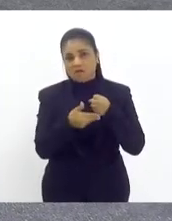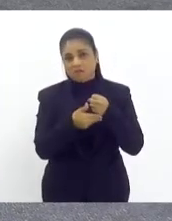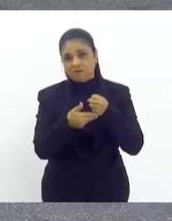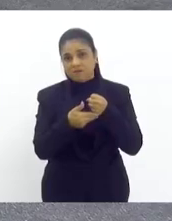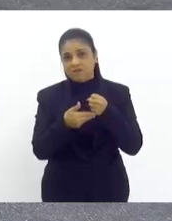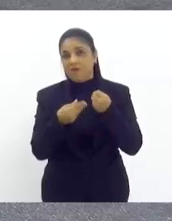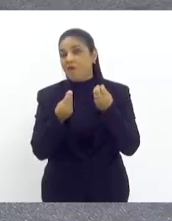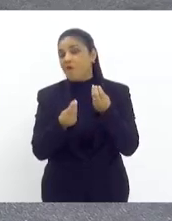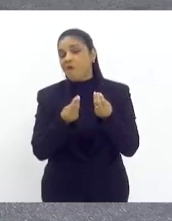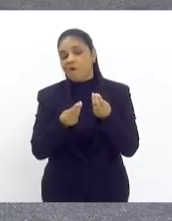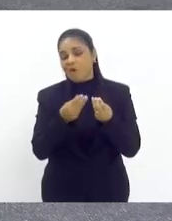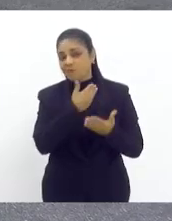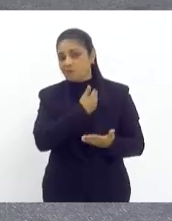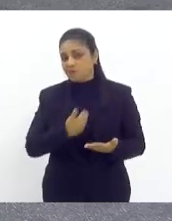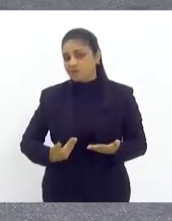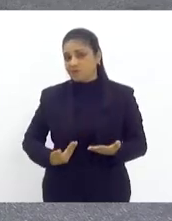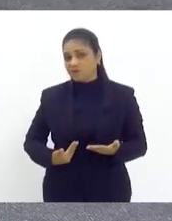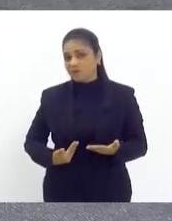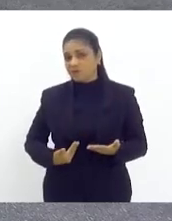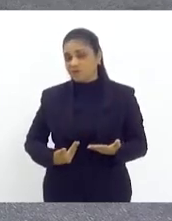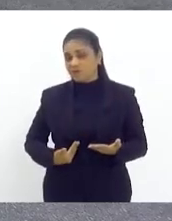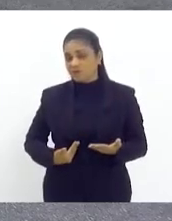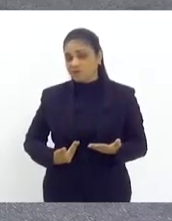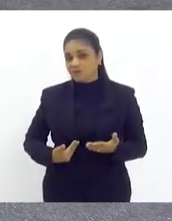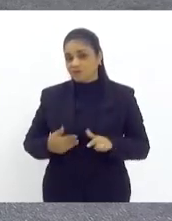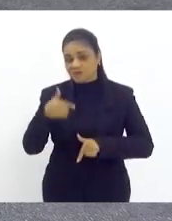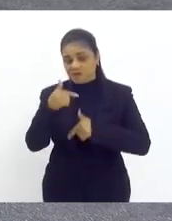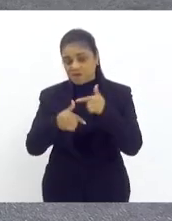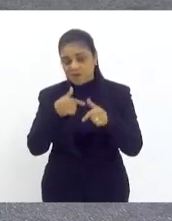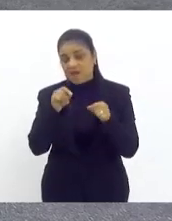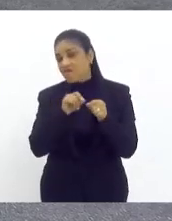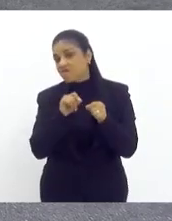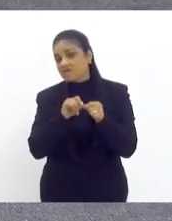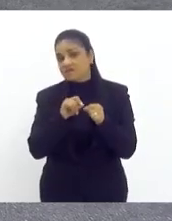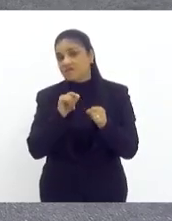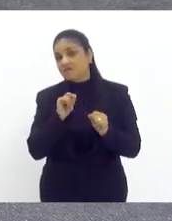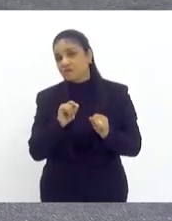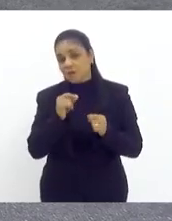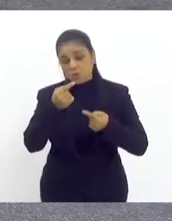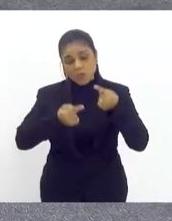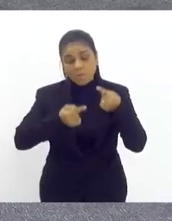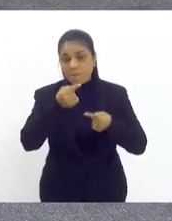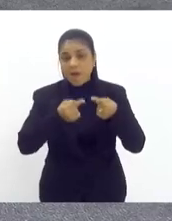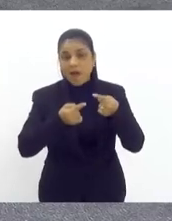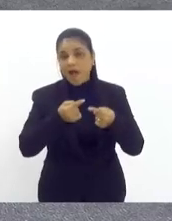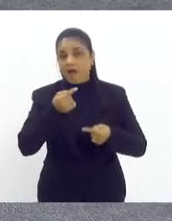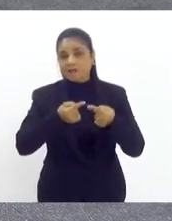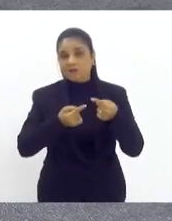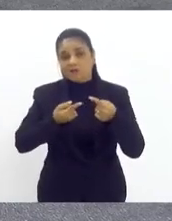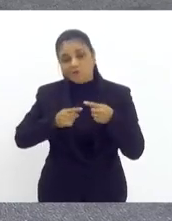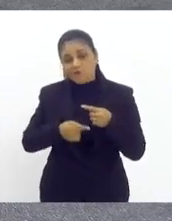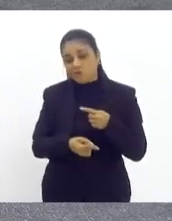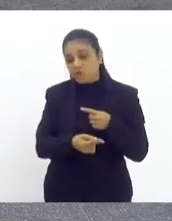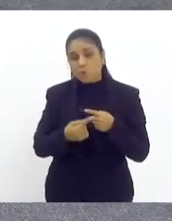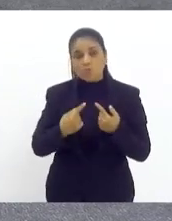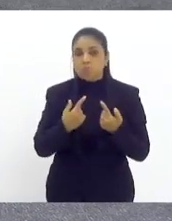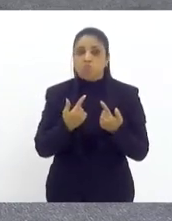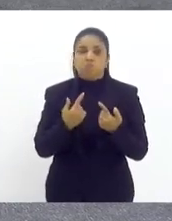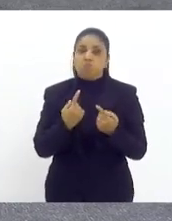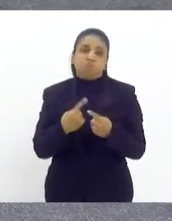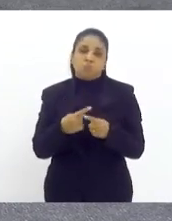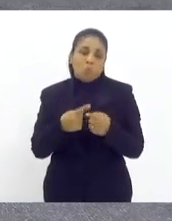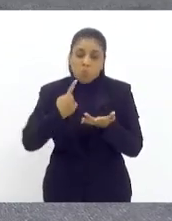tem condições né de fazer né um debate mais profundo porque ele não cumpre aquilo que deveria